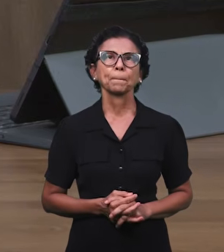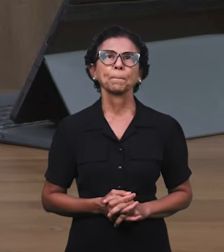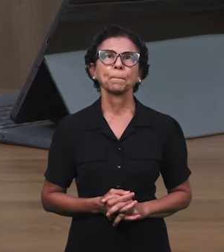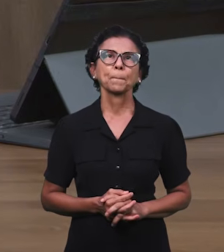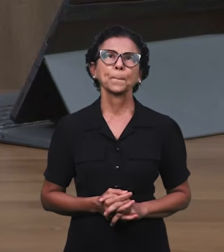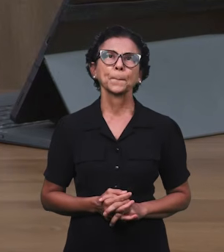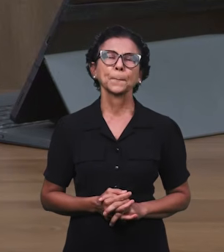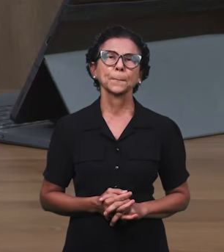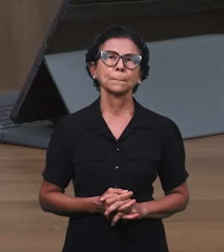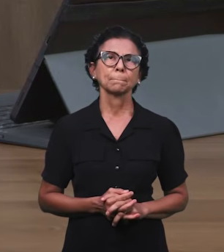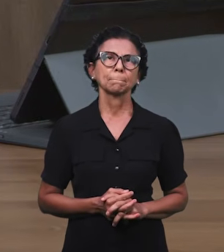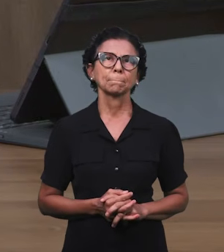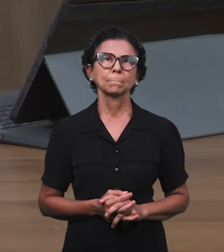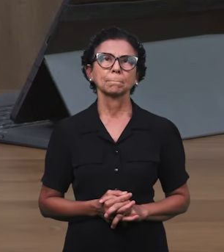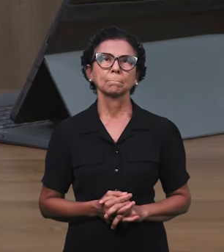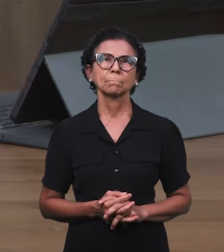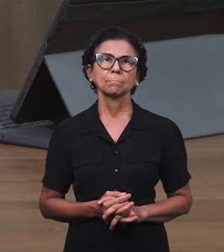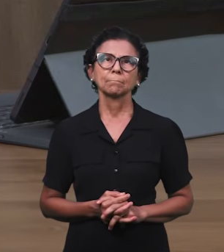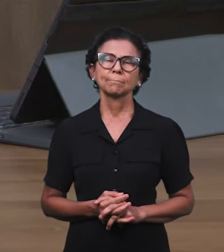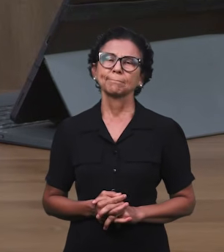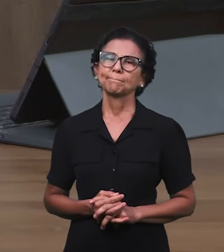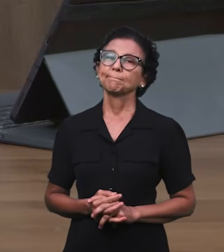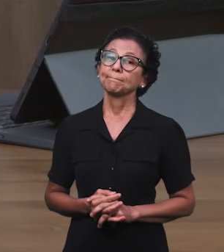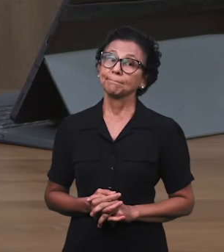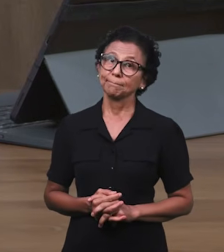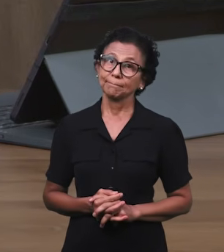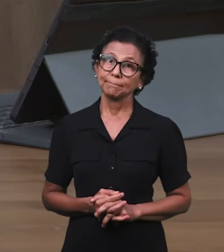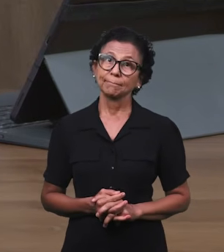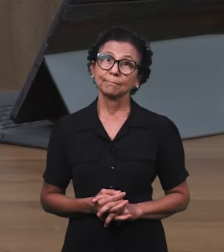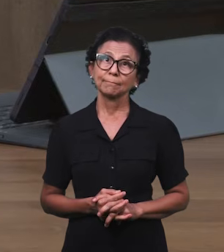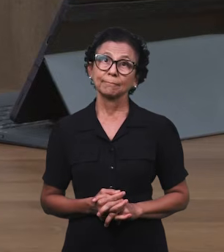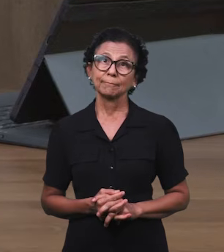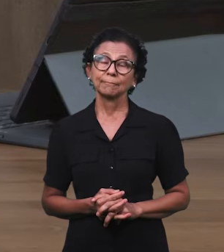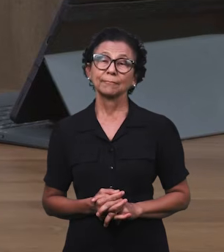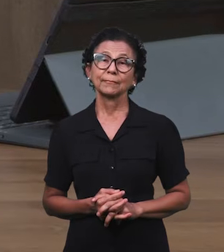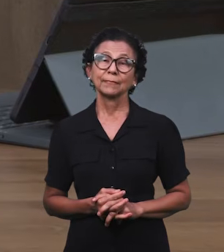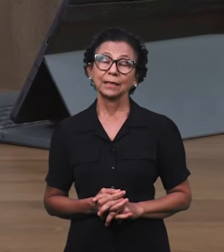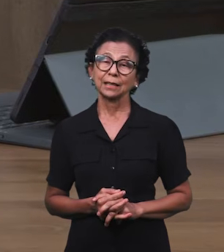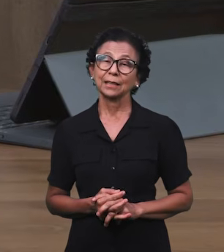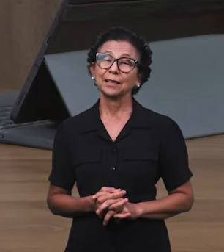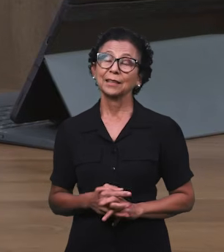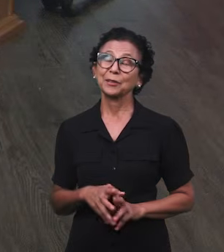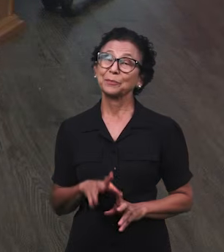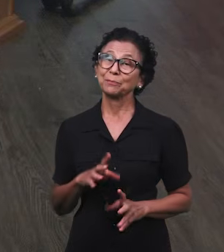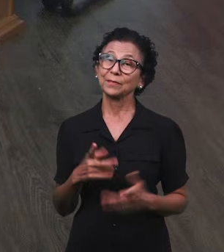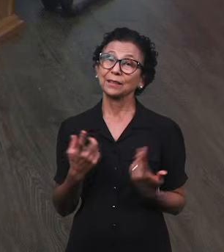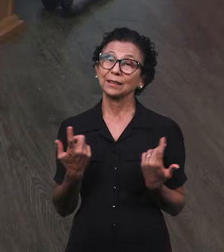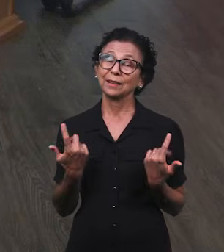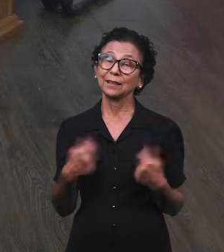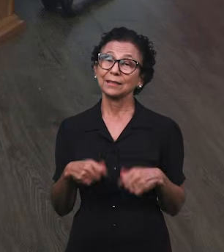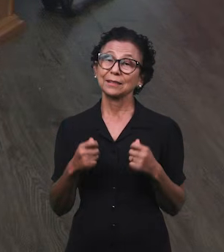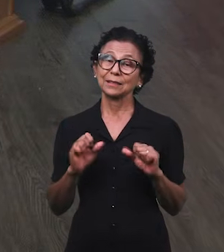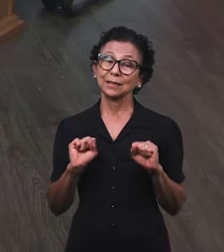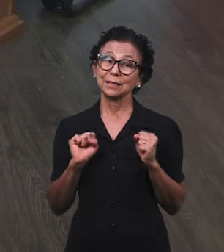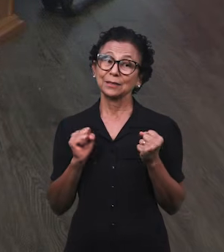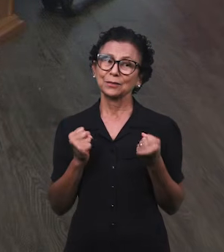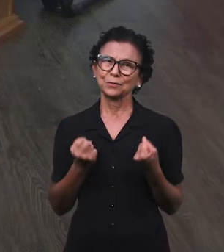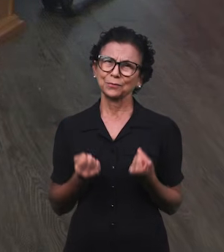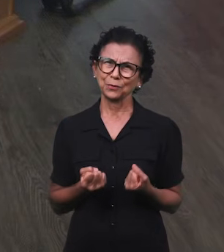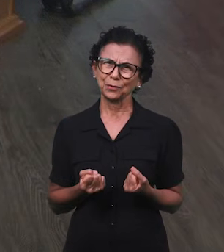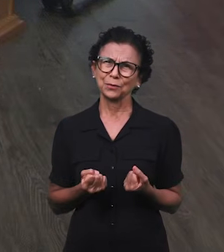com dor, com indisposição, com aquela nuvem, né, que a doutora Stefânia